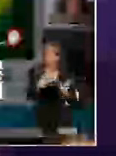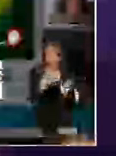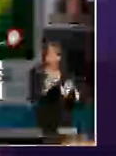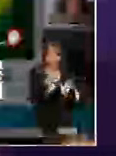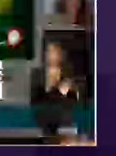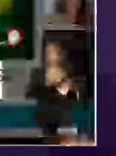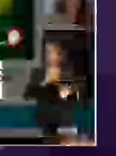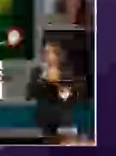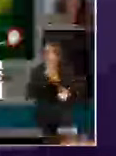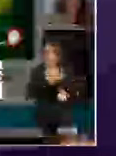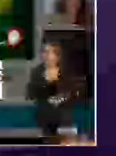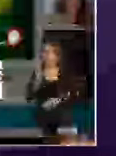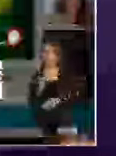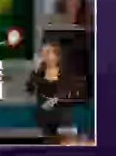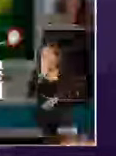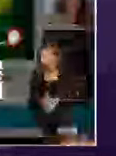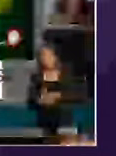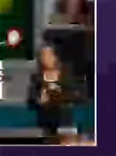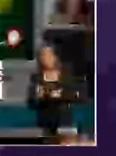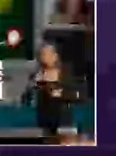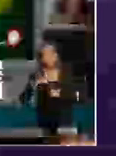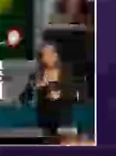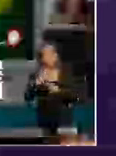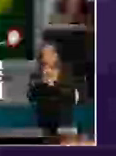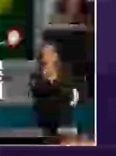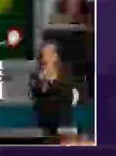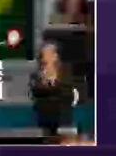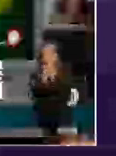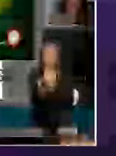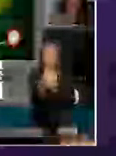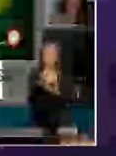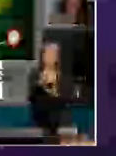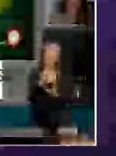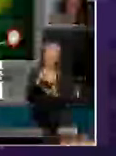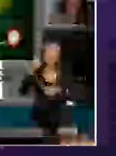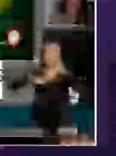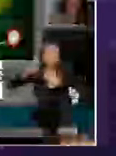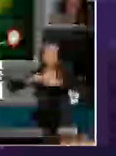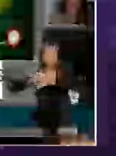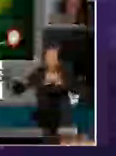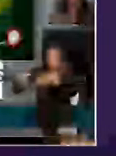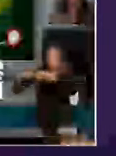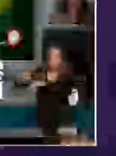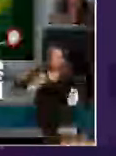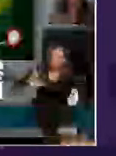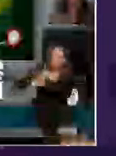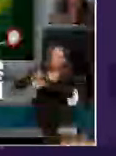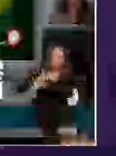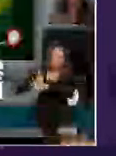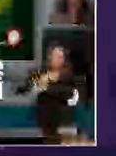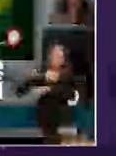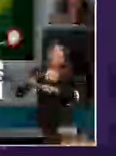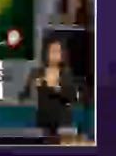à evolução da Covid no Brasil, nós temos alguns dados analisados pelos especialistas epidemiologistas, Dr.